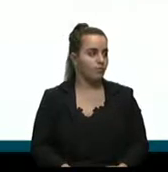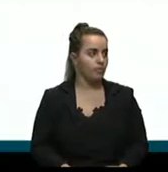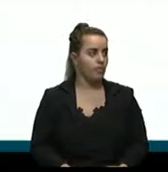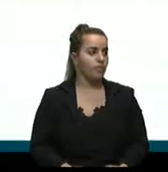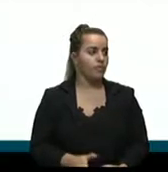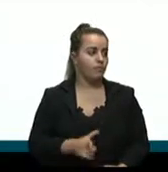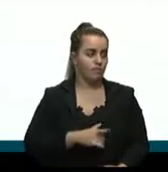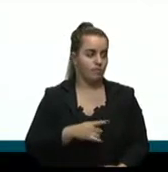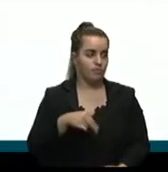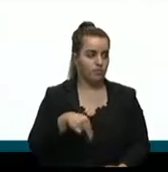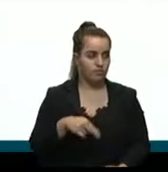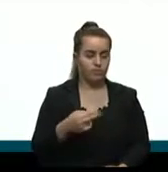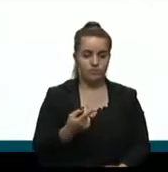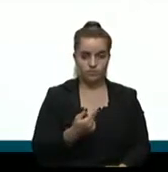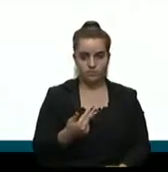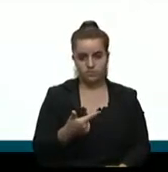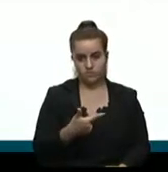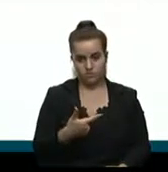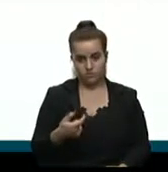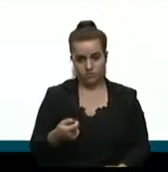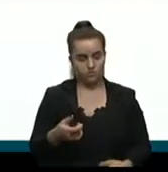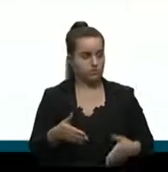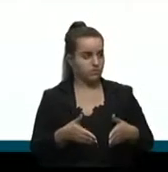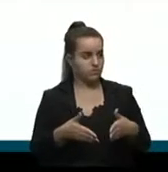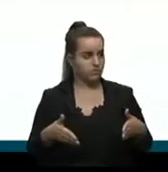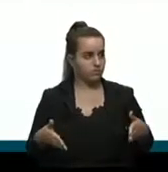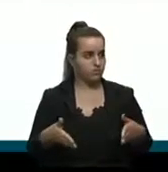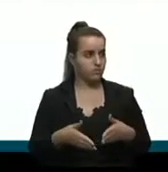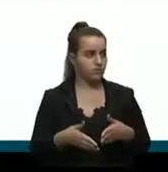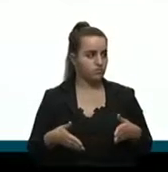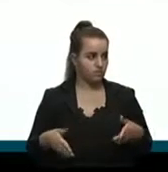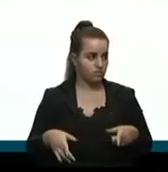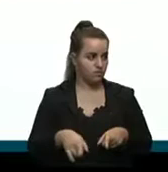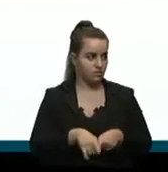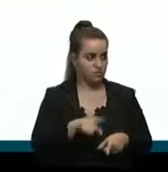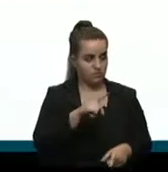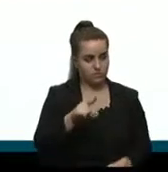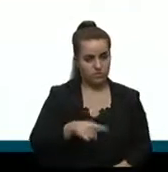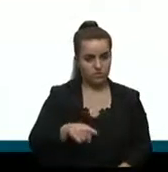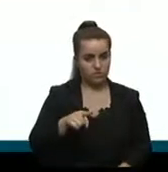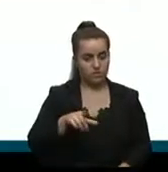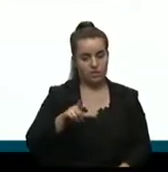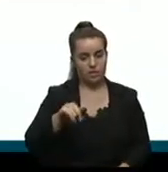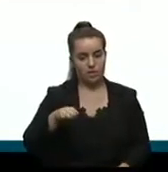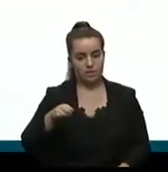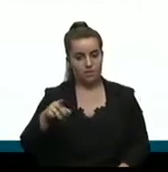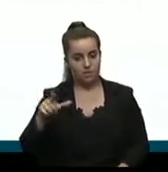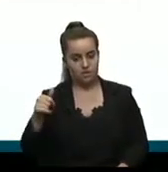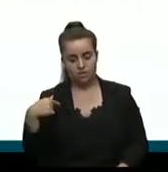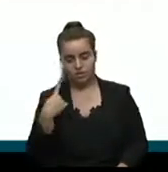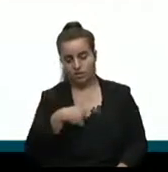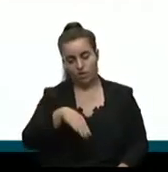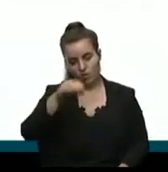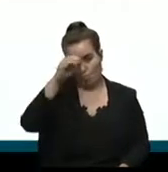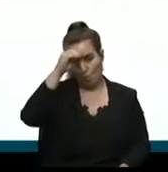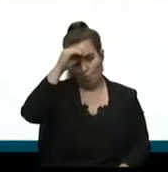Temos que n igual a 20, ou seja, o tamanho da nossa amostra. O Z lambda nós não sabemos ainda.